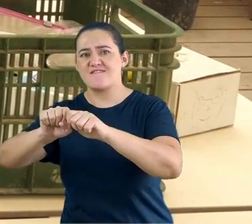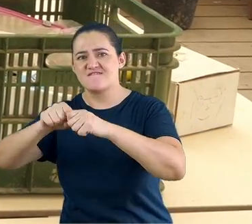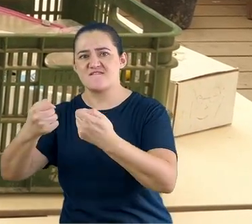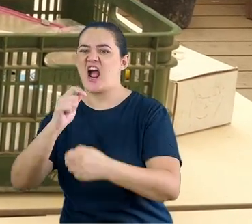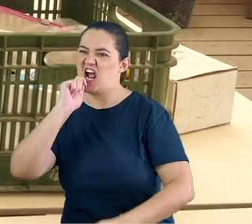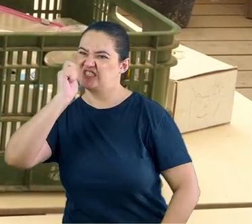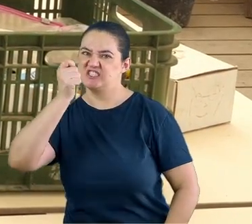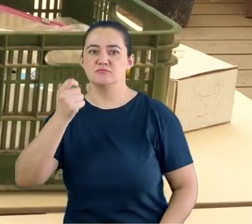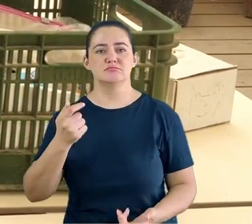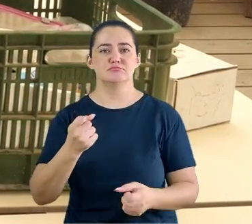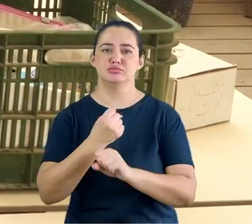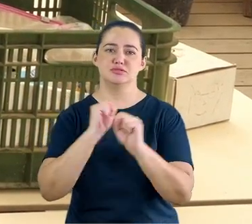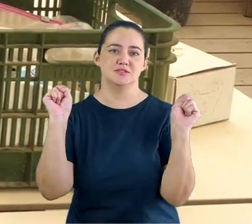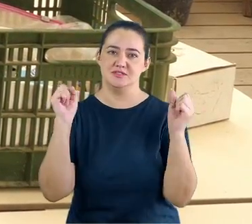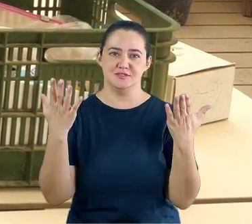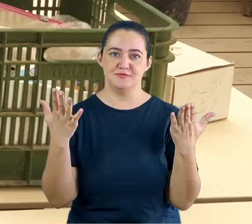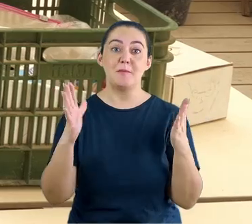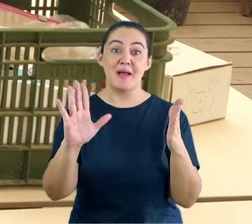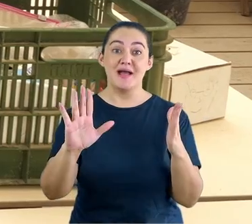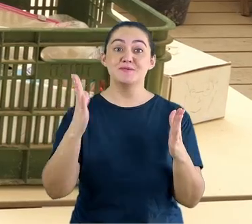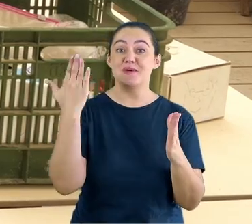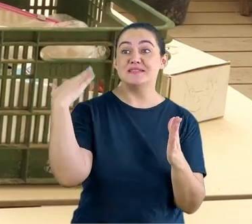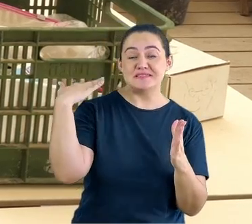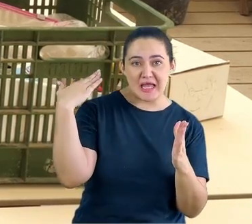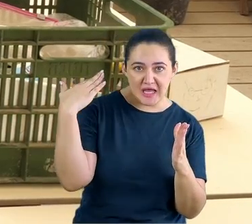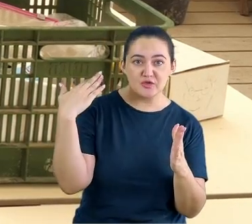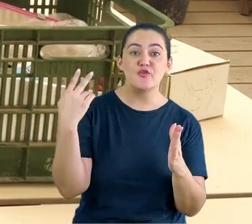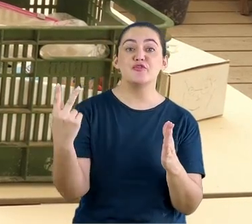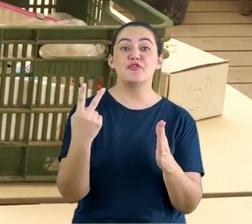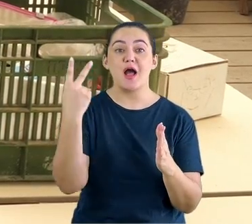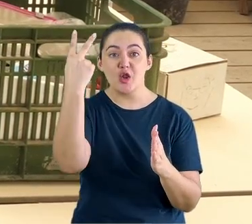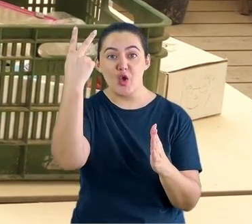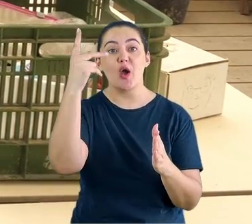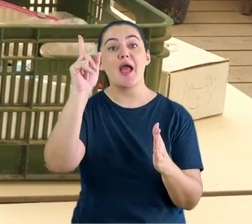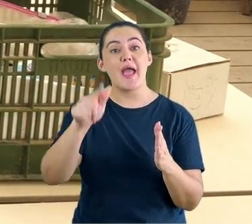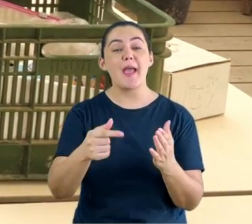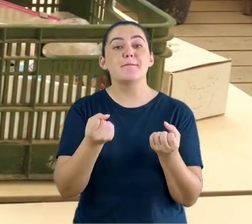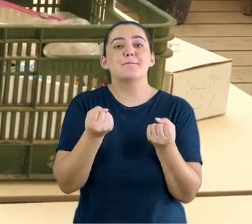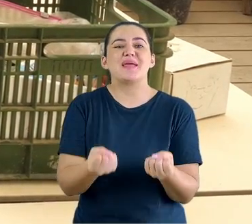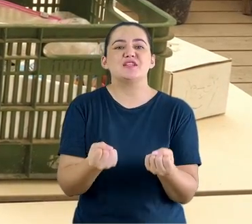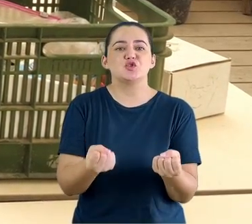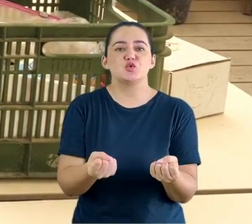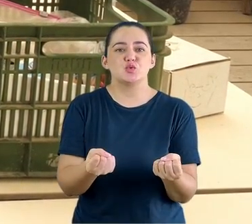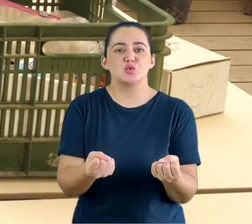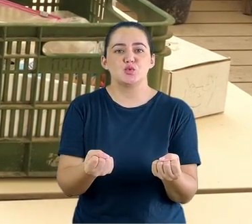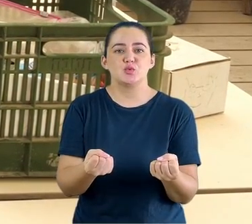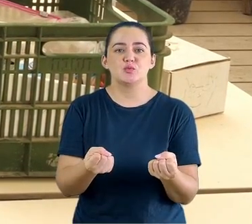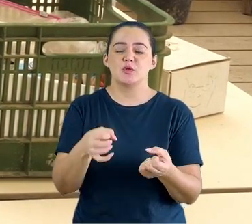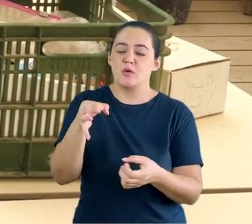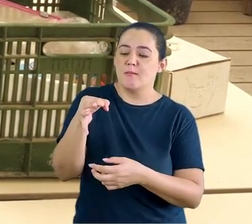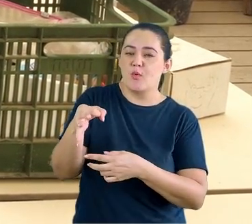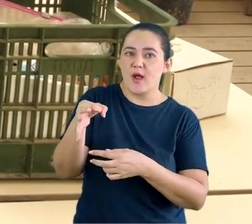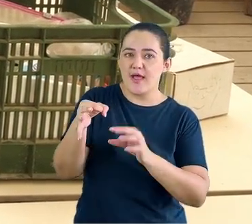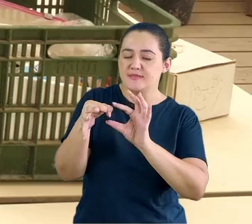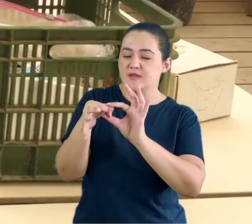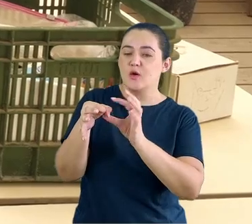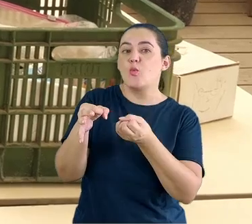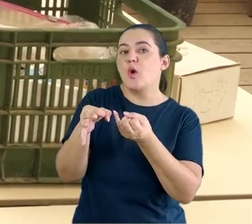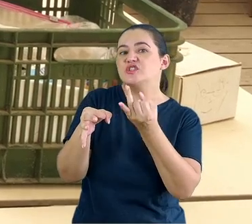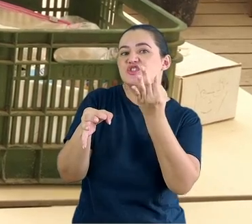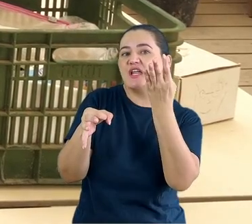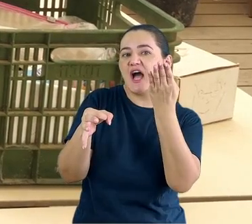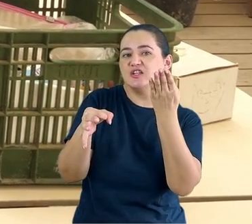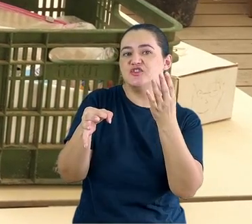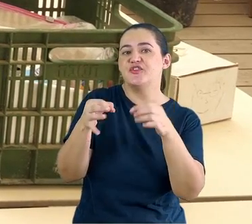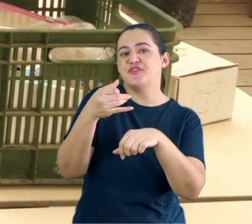problema, porque o valor das moedas estava relacionado ao peso delas, a quantidade de material